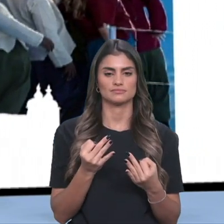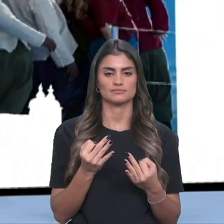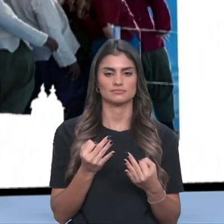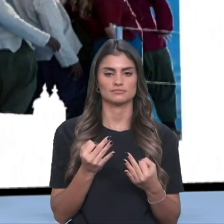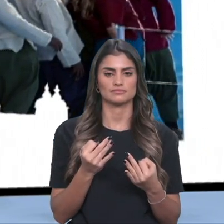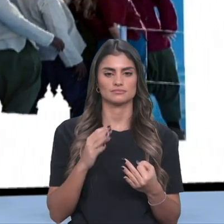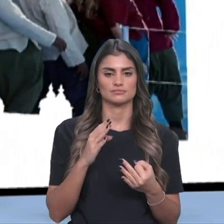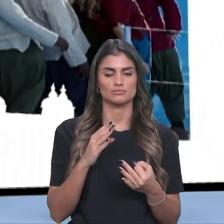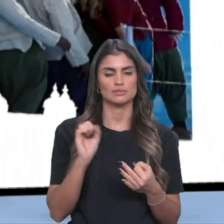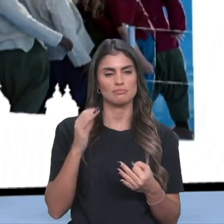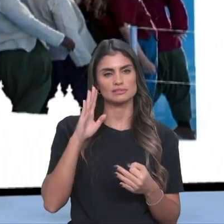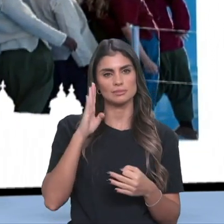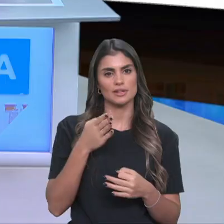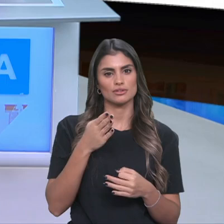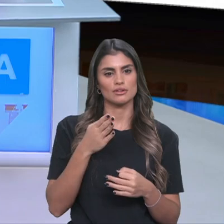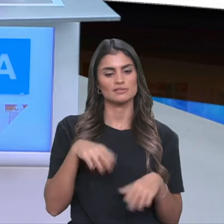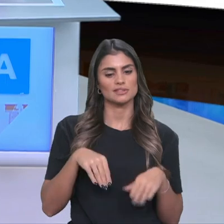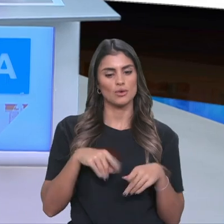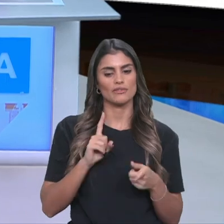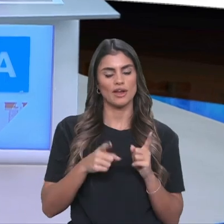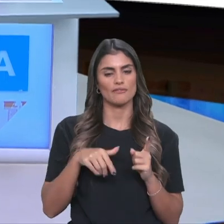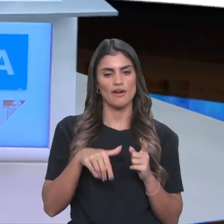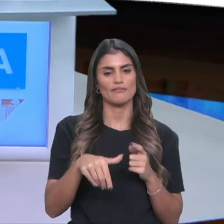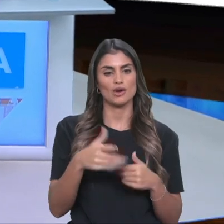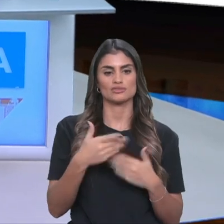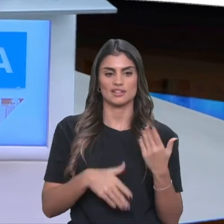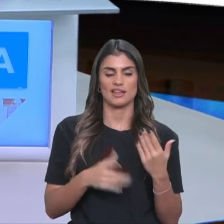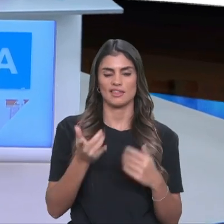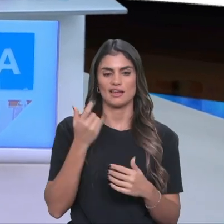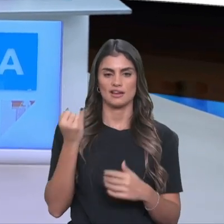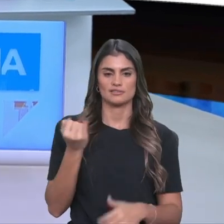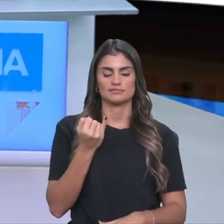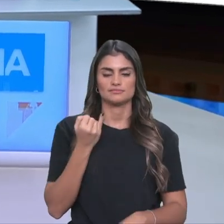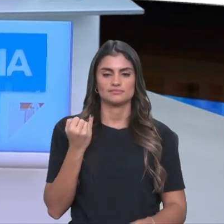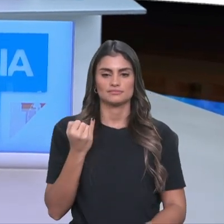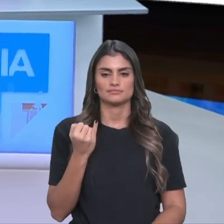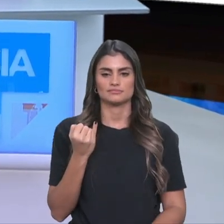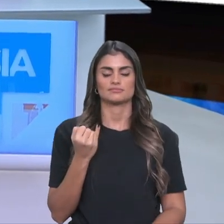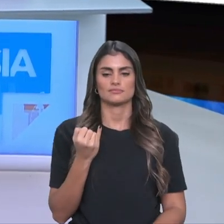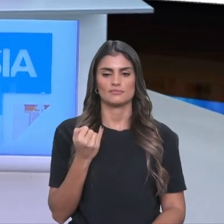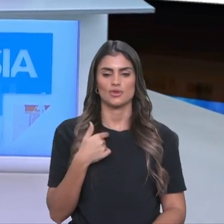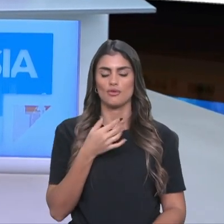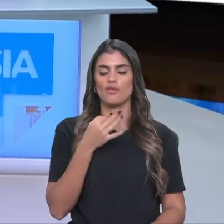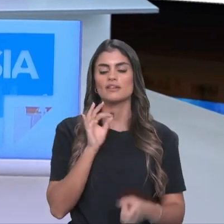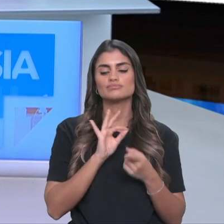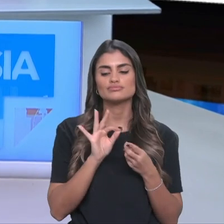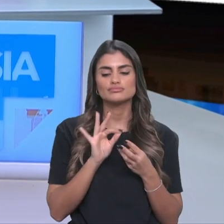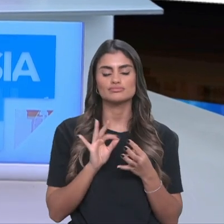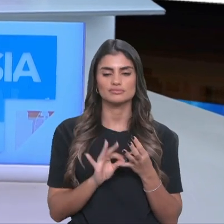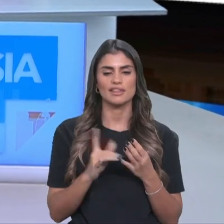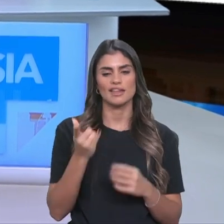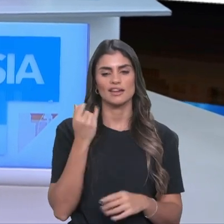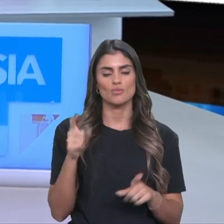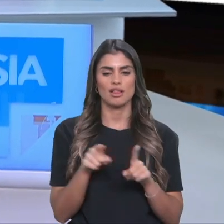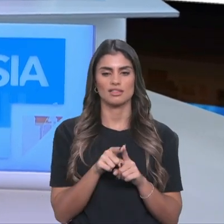é saber nos abrir ao que vai acontecendo. Não é? A ideia que é uma ideia um bocadinho, não vou entrar em pormenor, mas aquela ideia